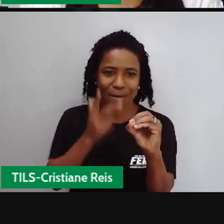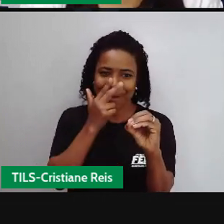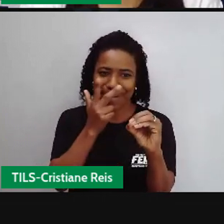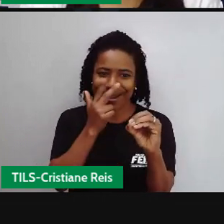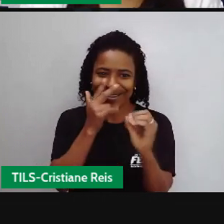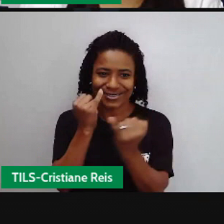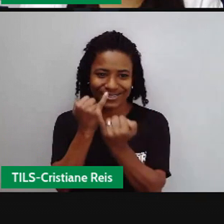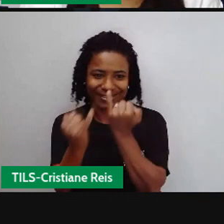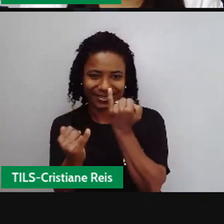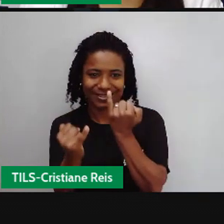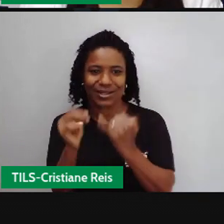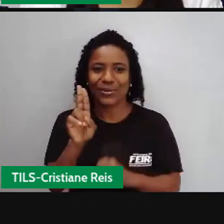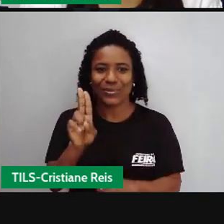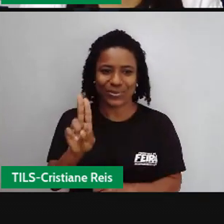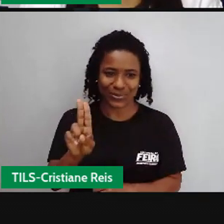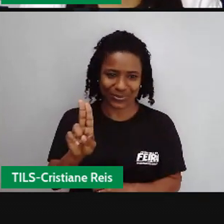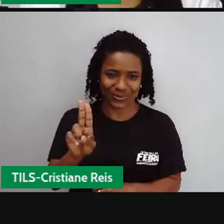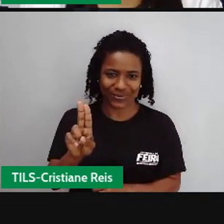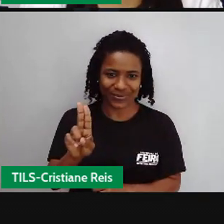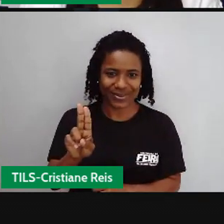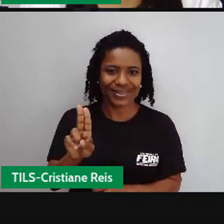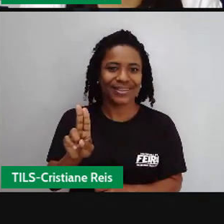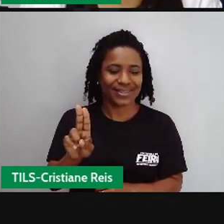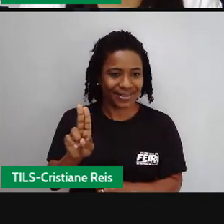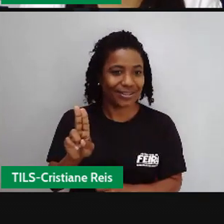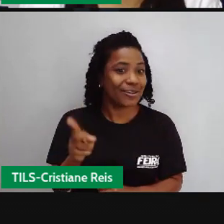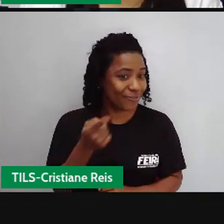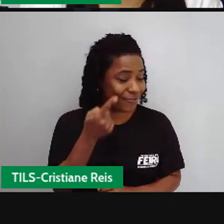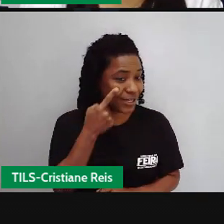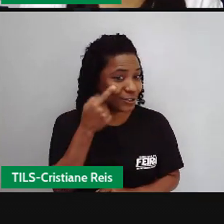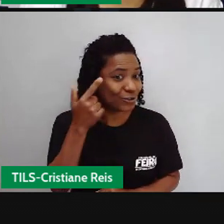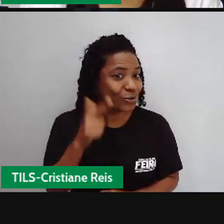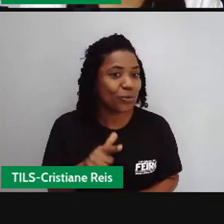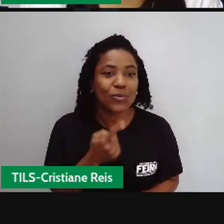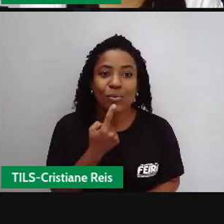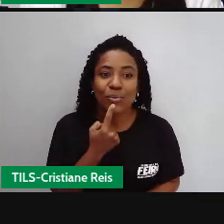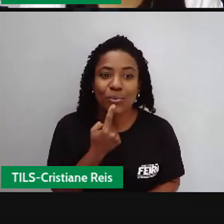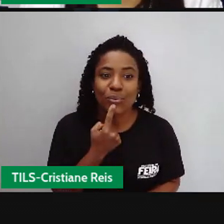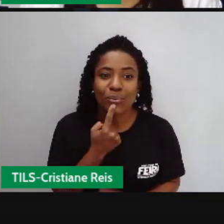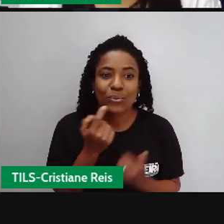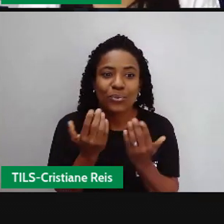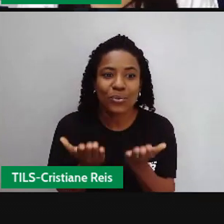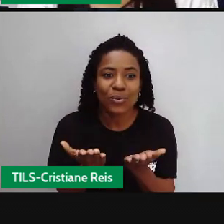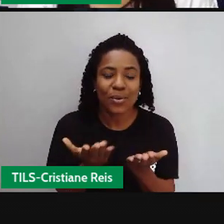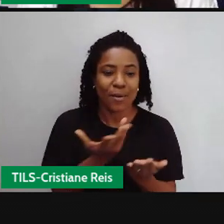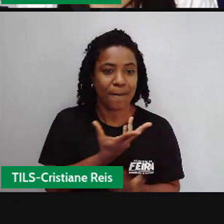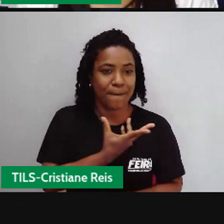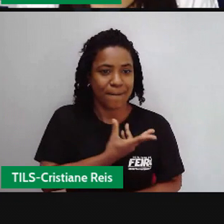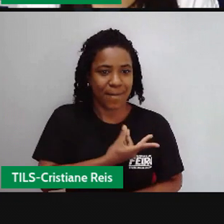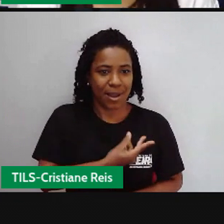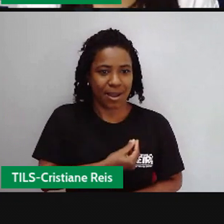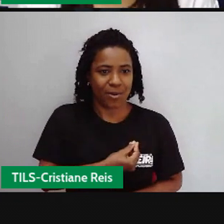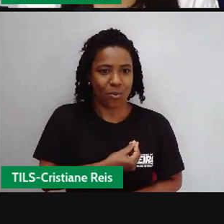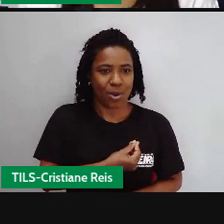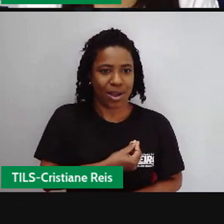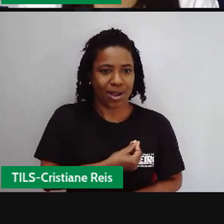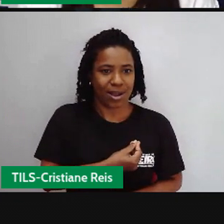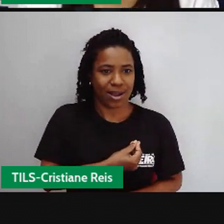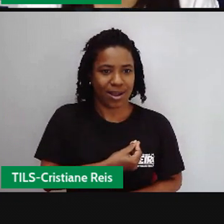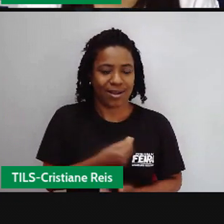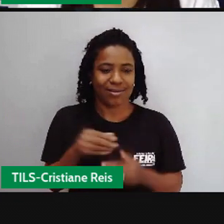E aí vamos pronunciá-las. A Pro vai pronunciar mais uma vez, ó. Mágoa, tábua.